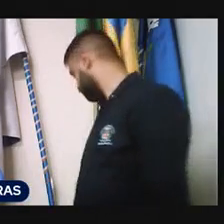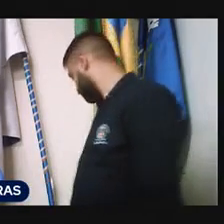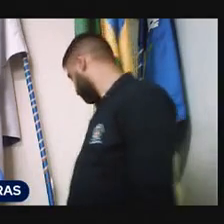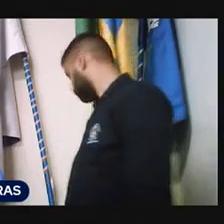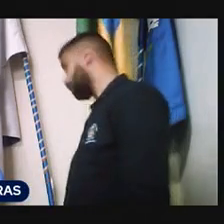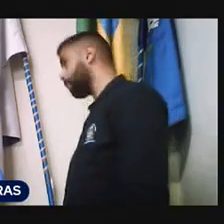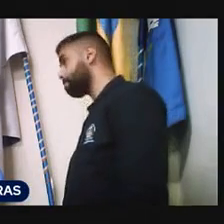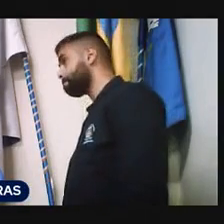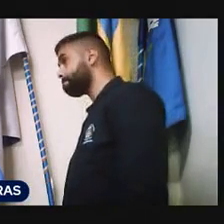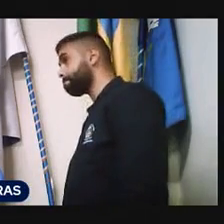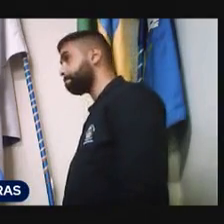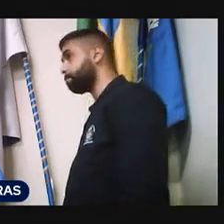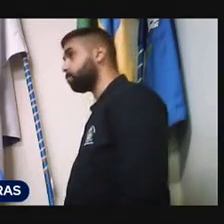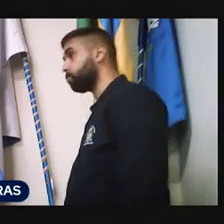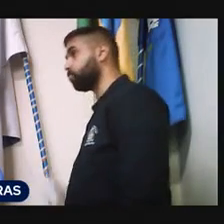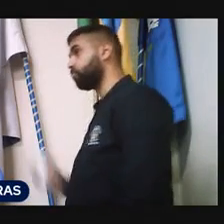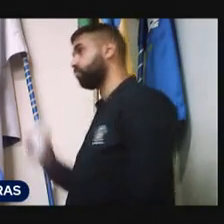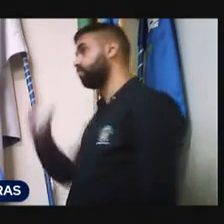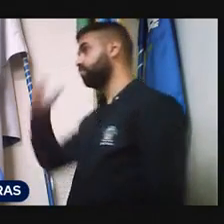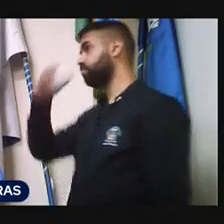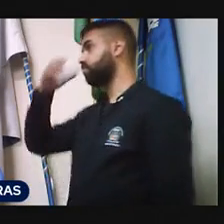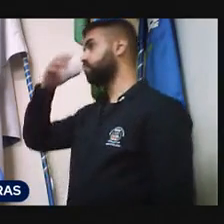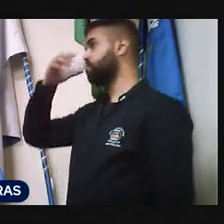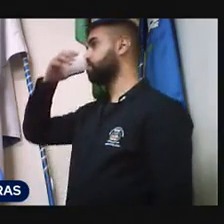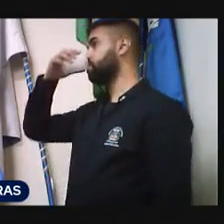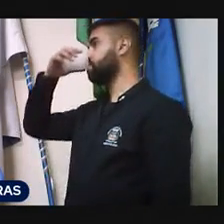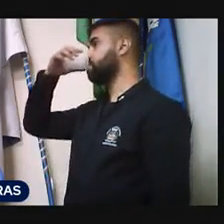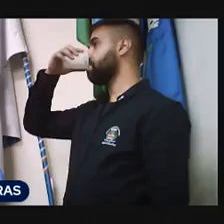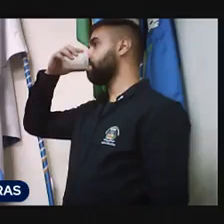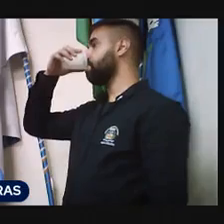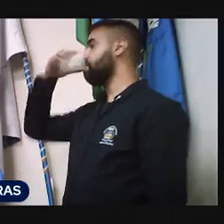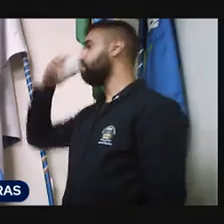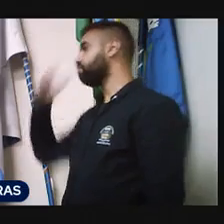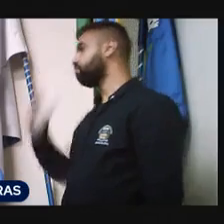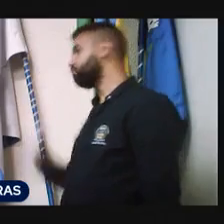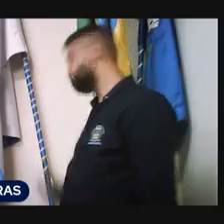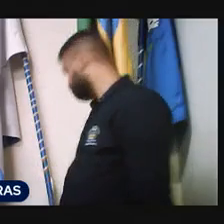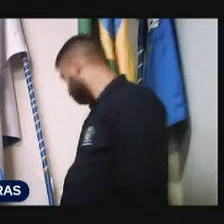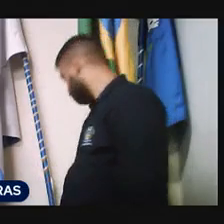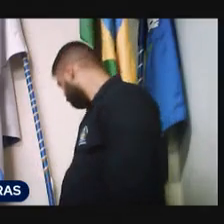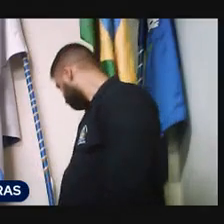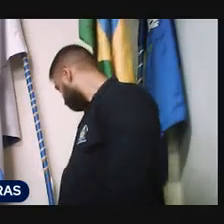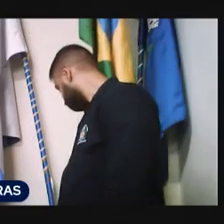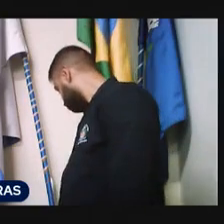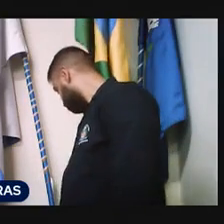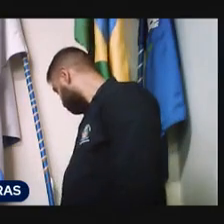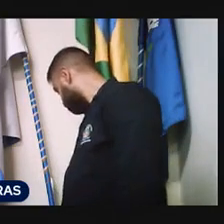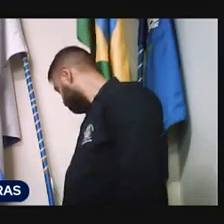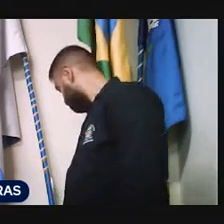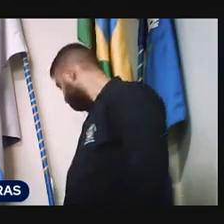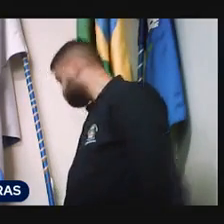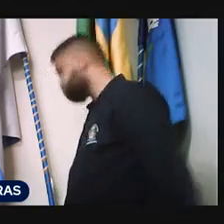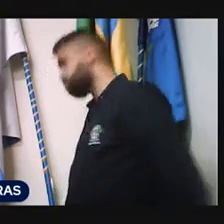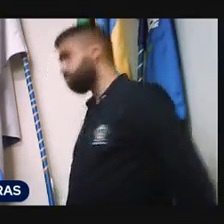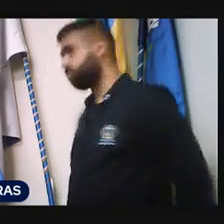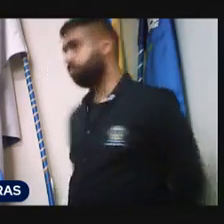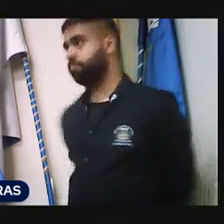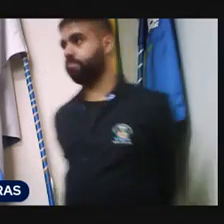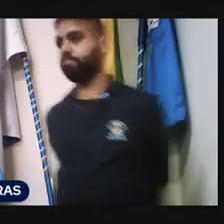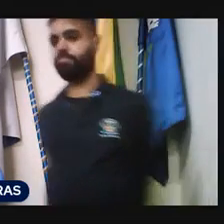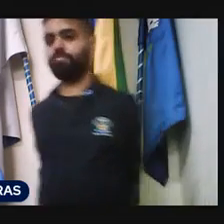é acompanha os vereadores e eu vou fazer um comentário um rápido de